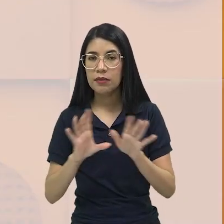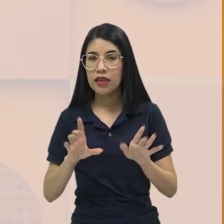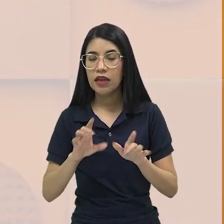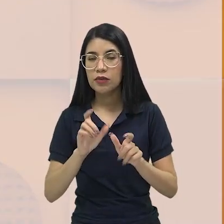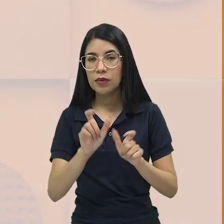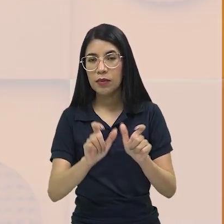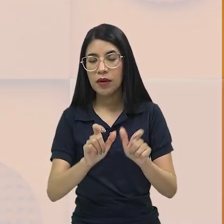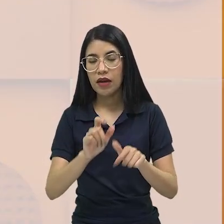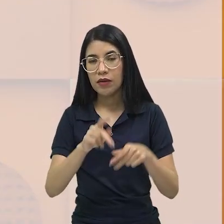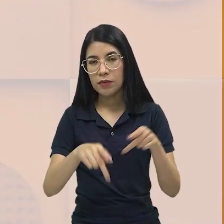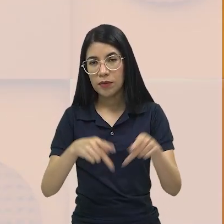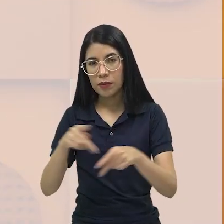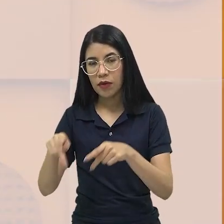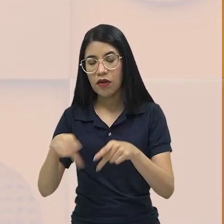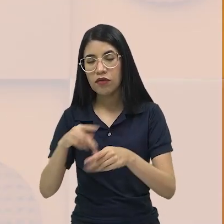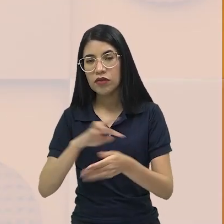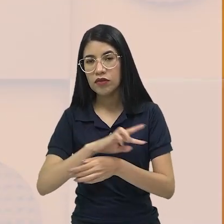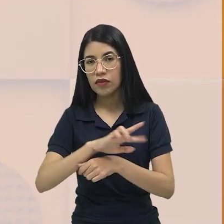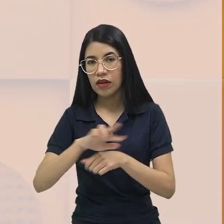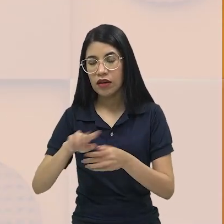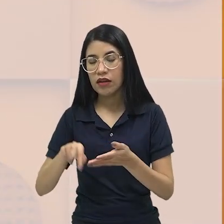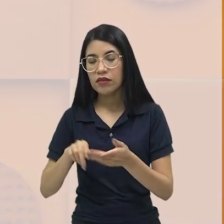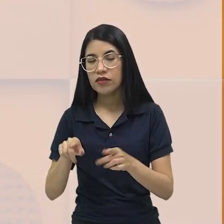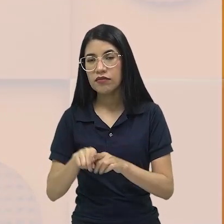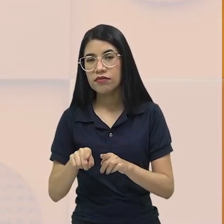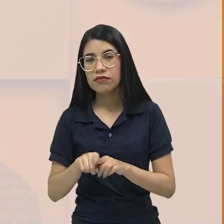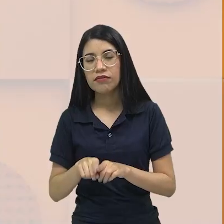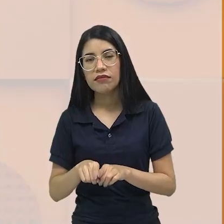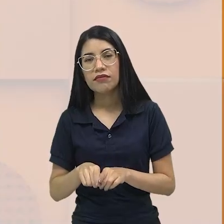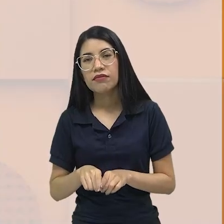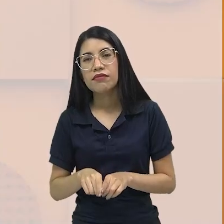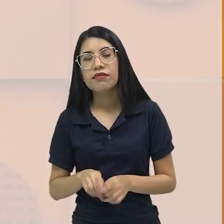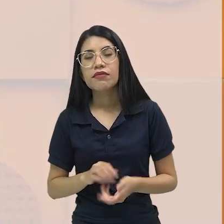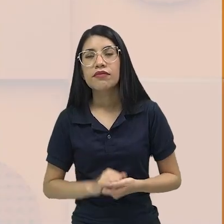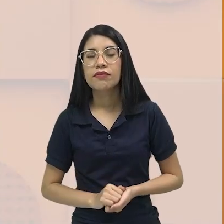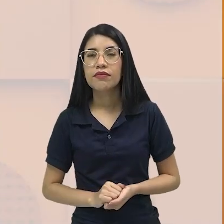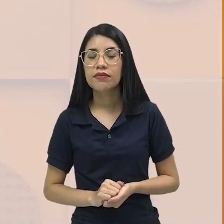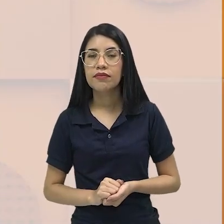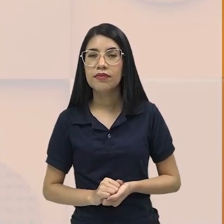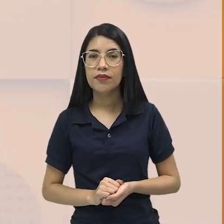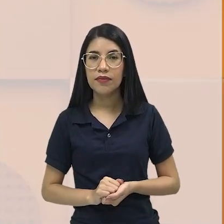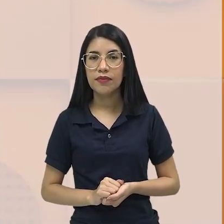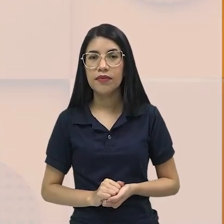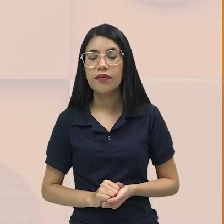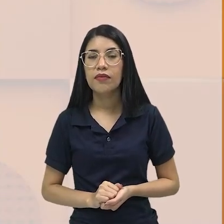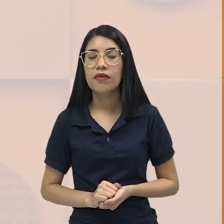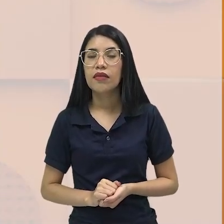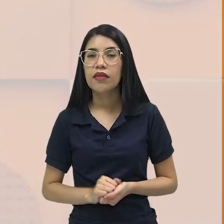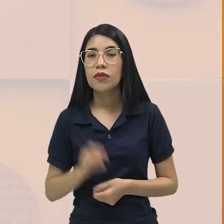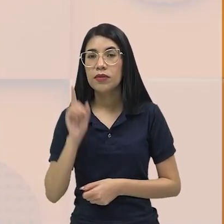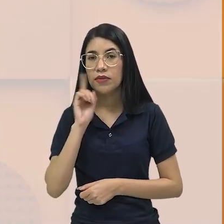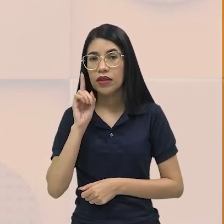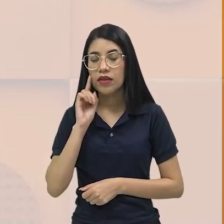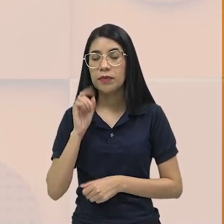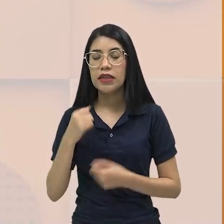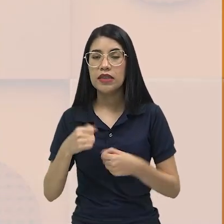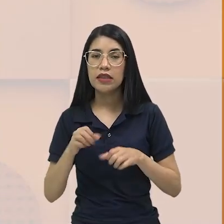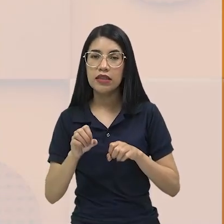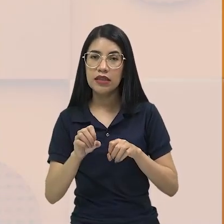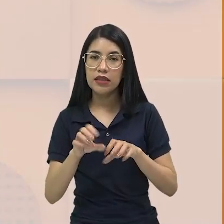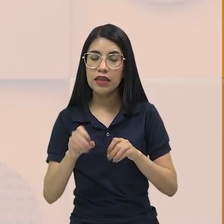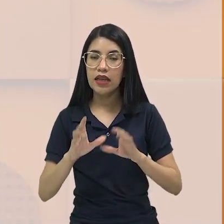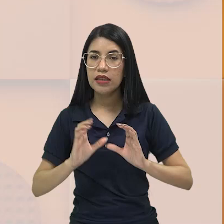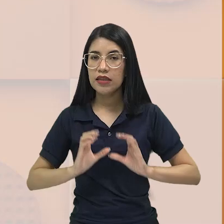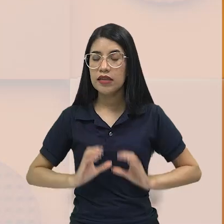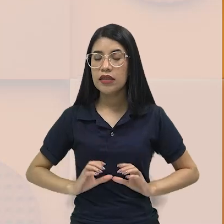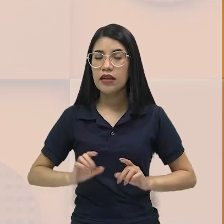outros países. Essa ideia de que os Estados Unidos é um povo predestinado a levar a civilidade e a democracia e o ideal